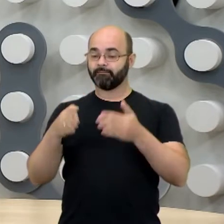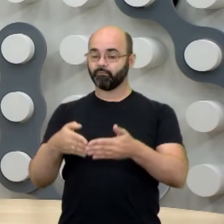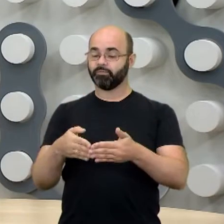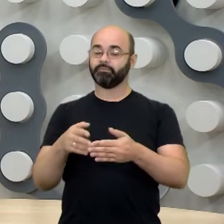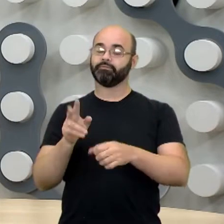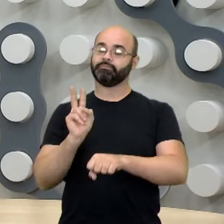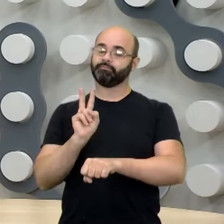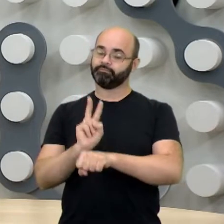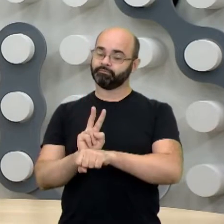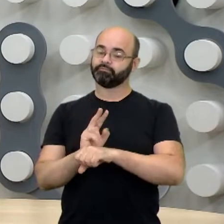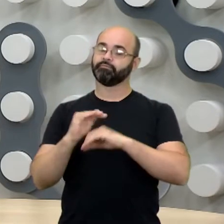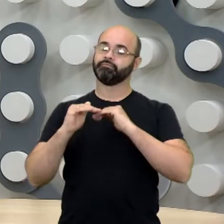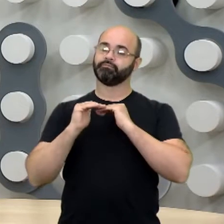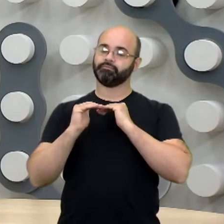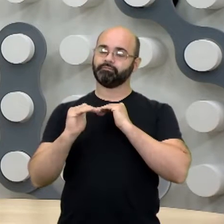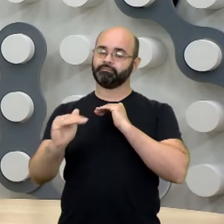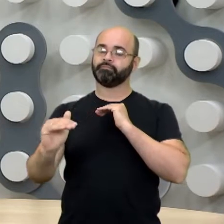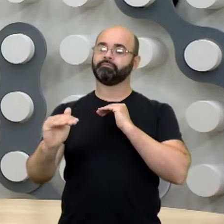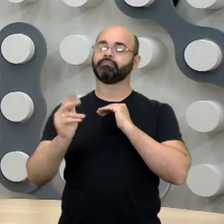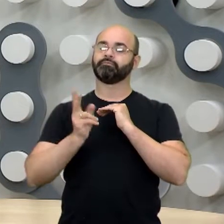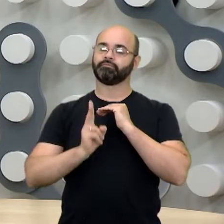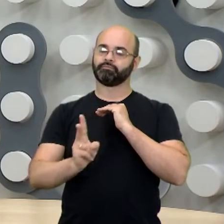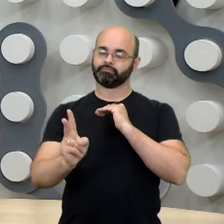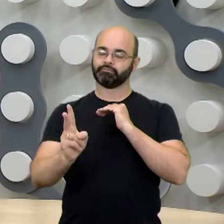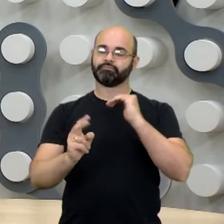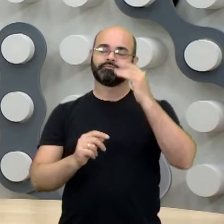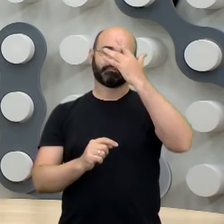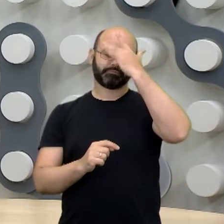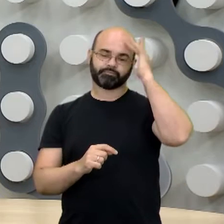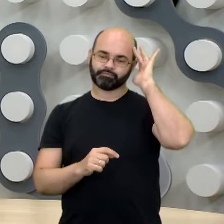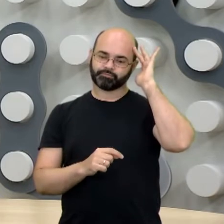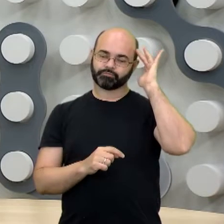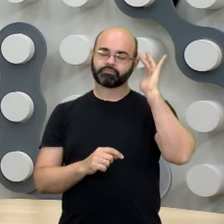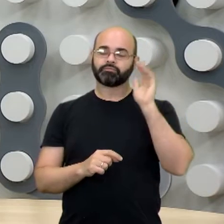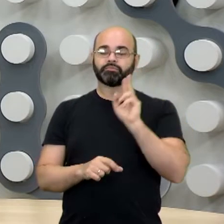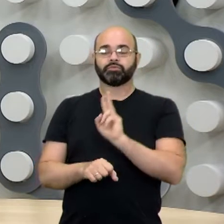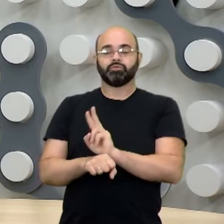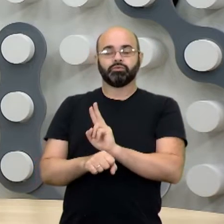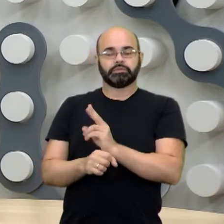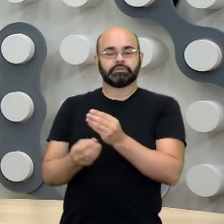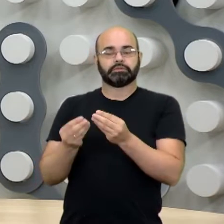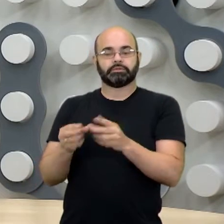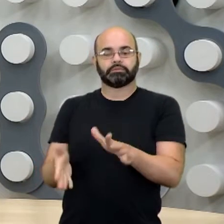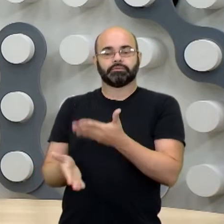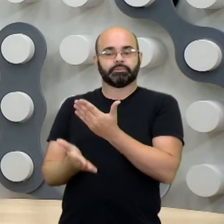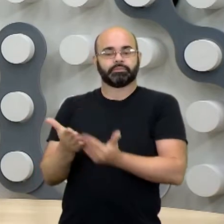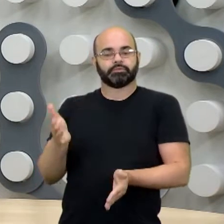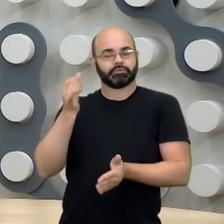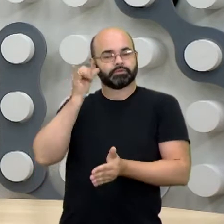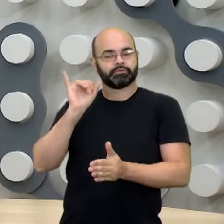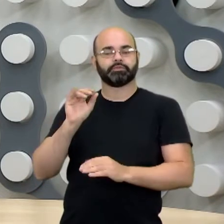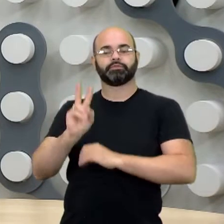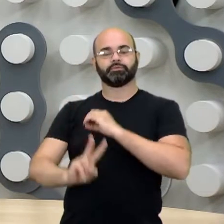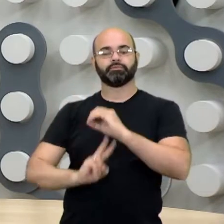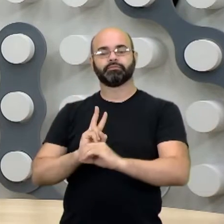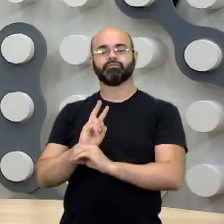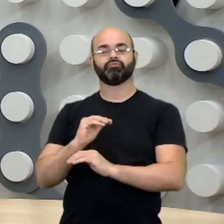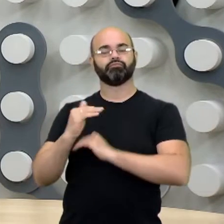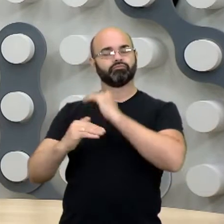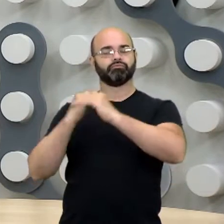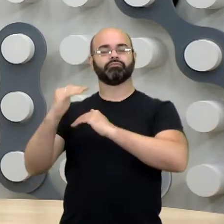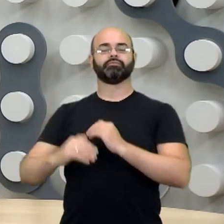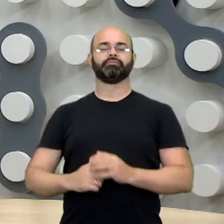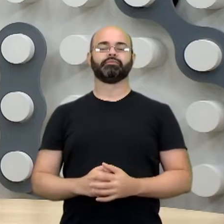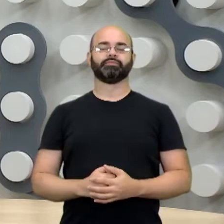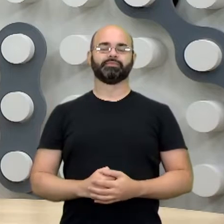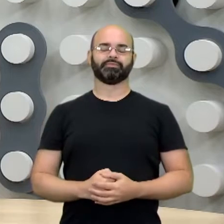e o trabalho feito aí, né, pelos seres humanos em relação ao desenvolvimento sustentável, tá certo, pessoal? Então, por isso que é